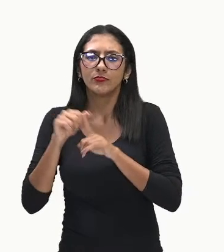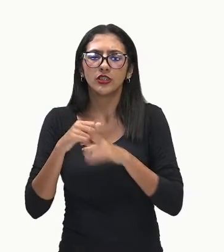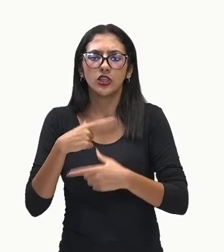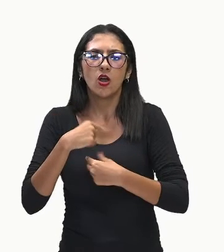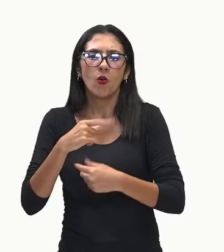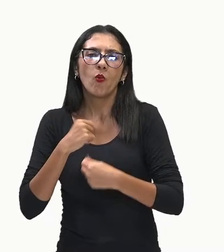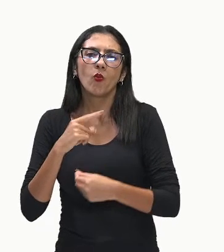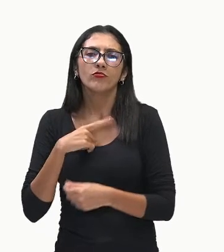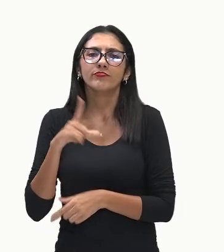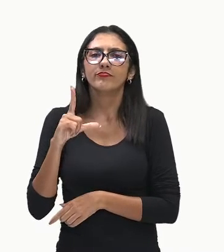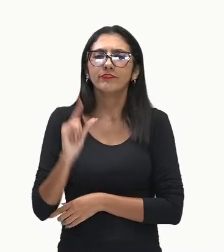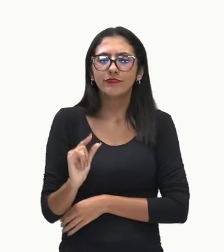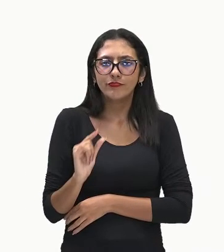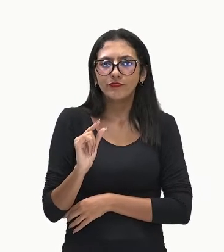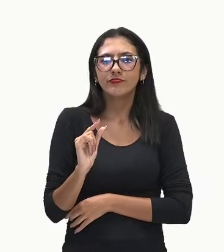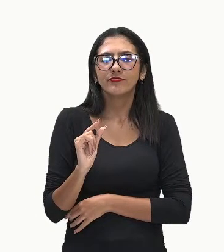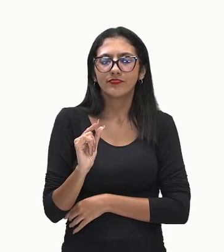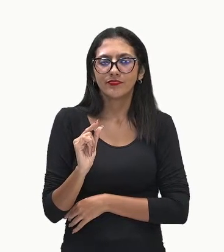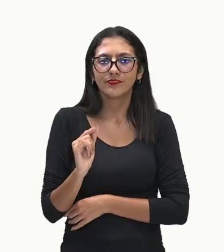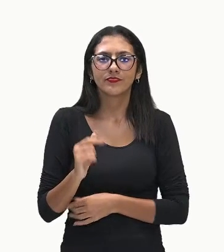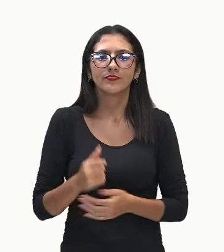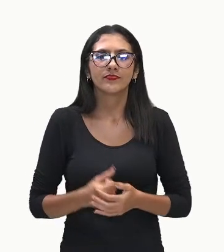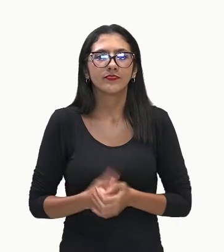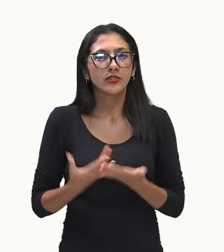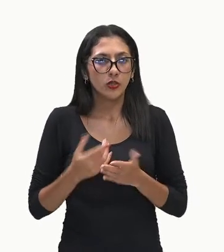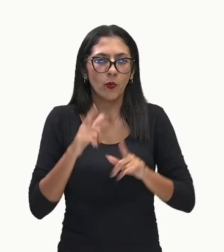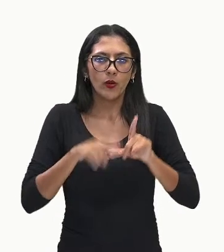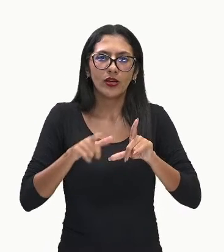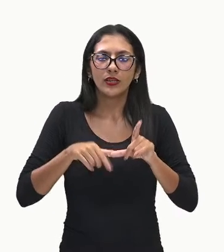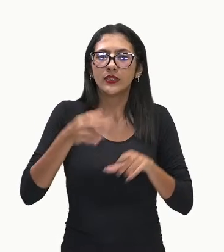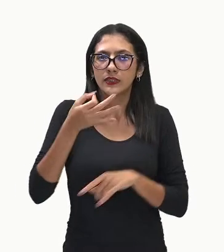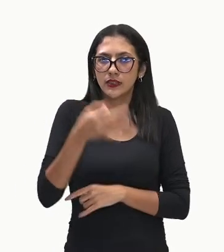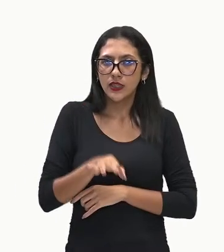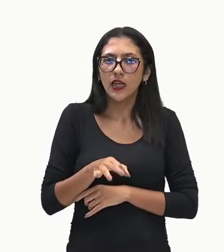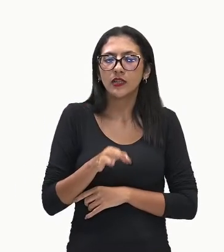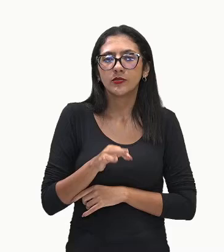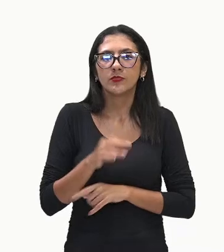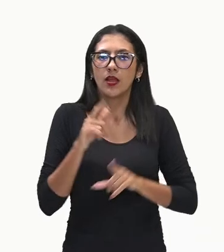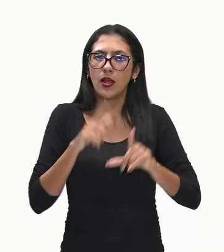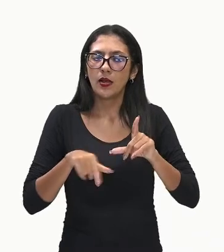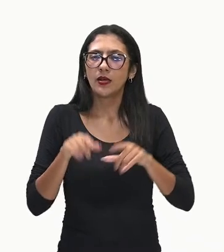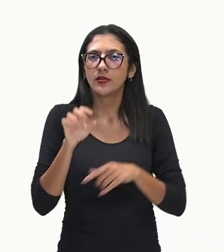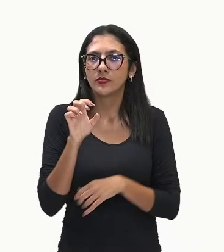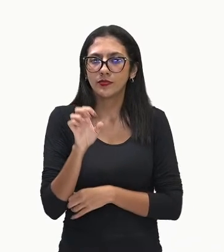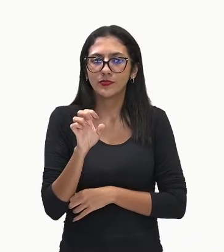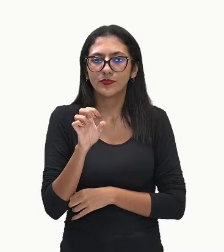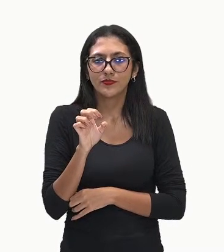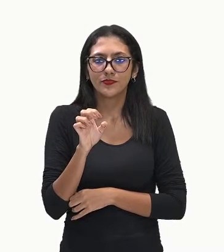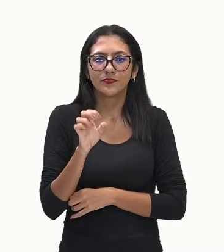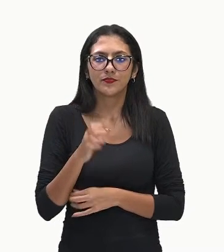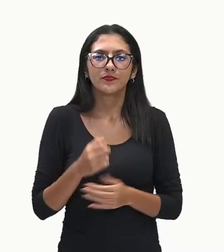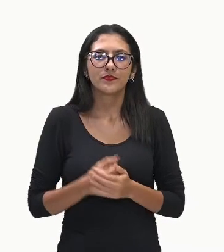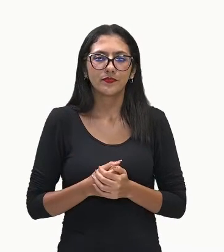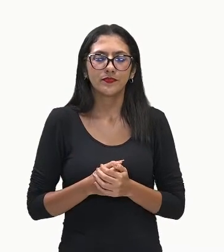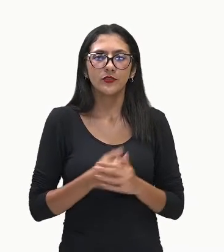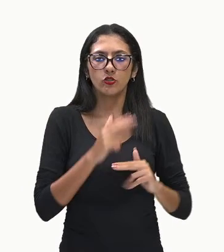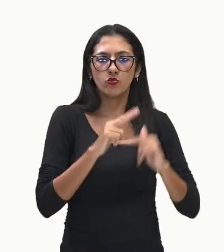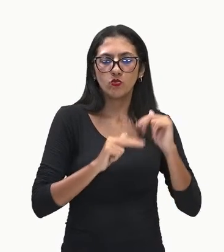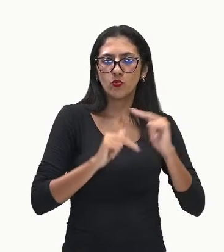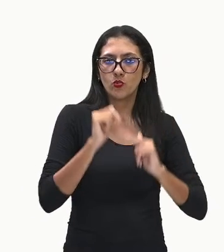absoluta. Portanto, né, a alternativa correta é a letra E. Junho, né, e